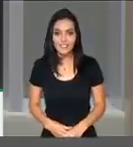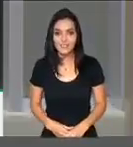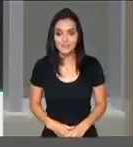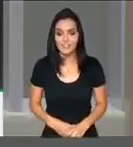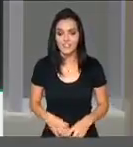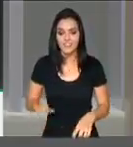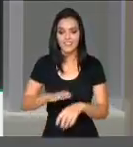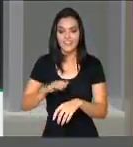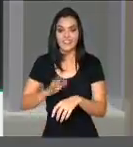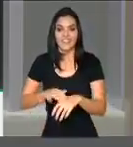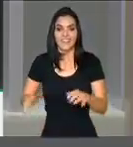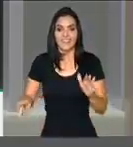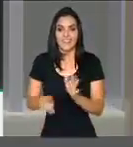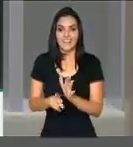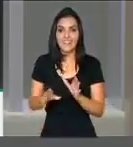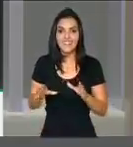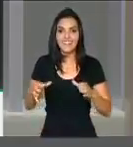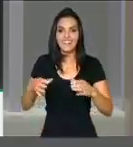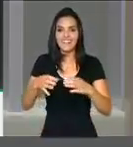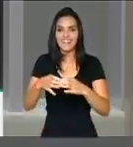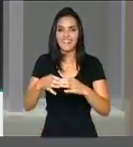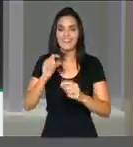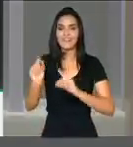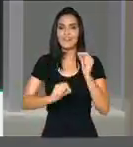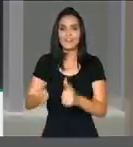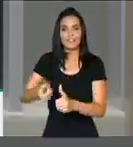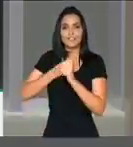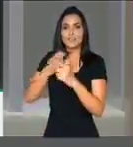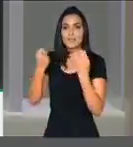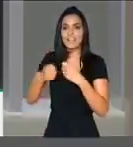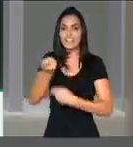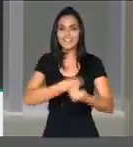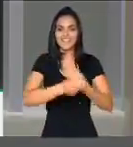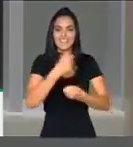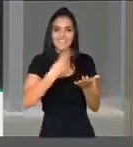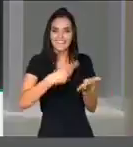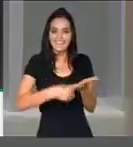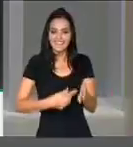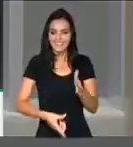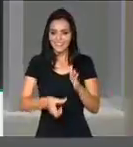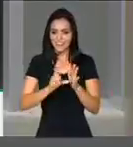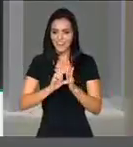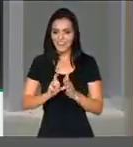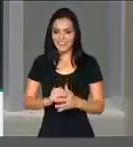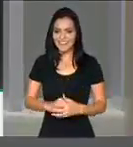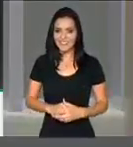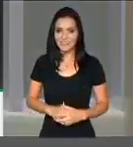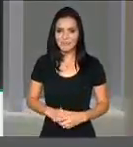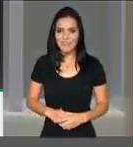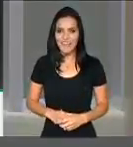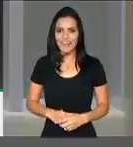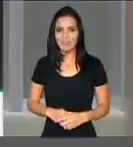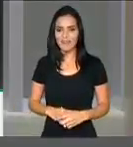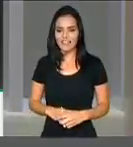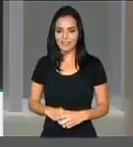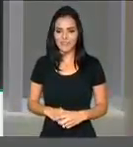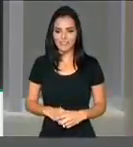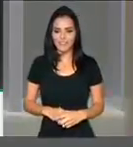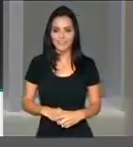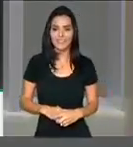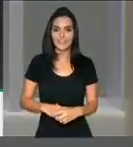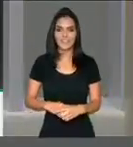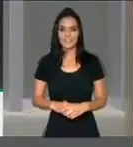que entender que essas dívidas elas têm que ser negociadas diferentemente. Não pode um cidadão lá do interior